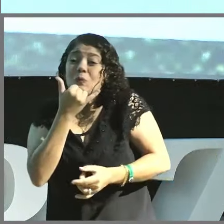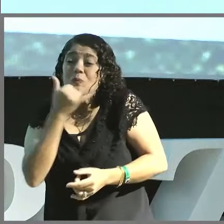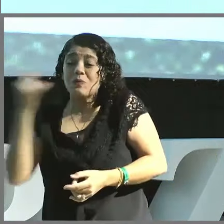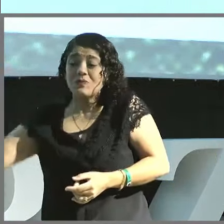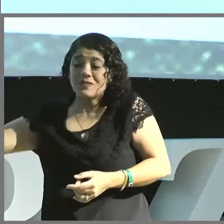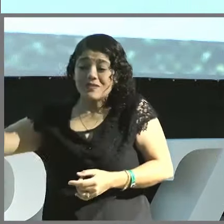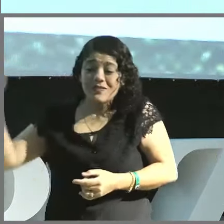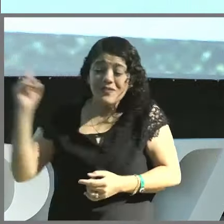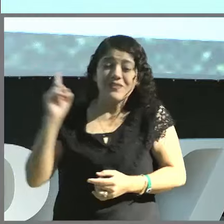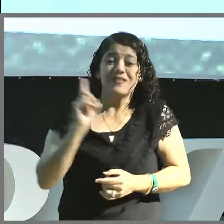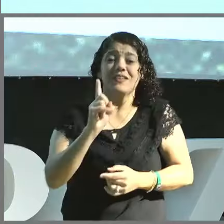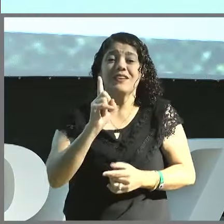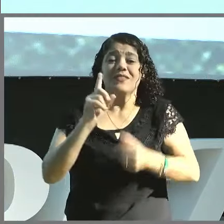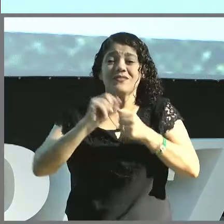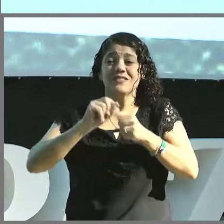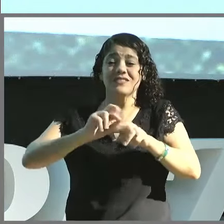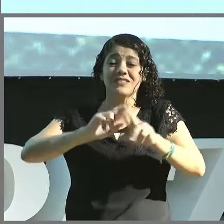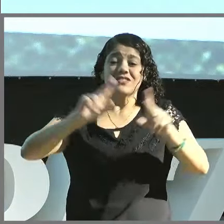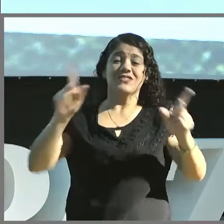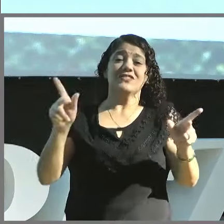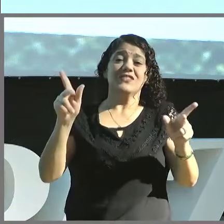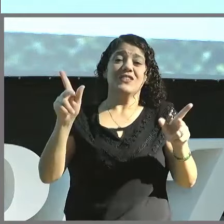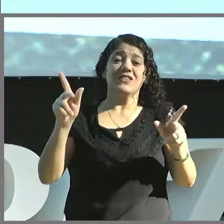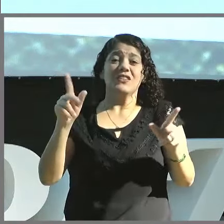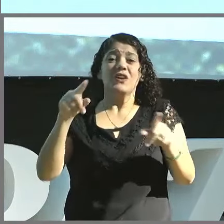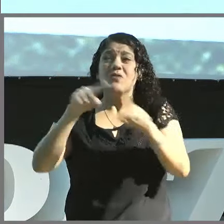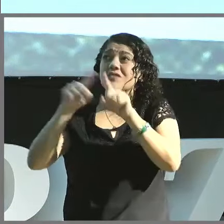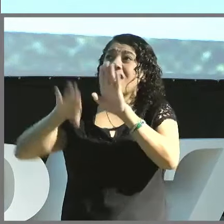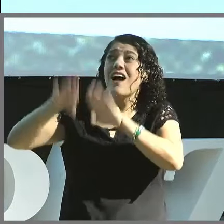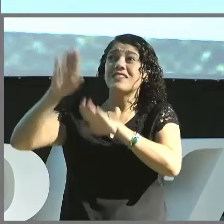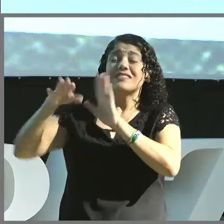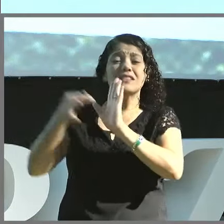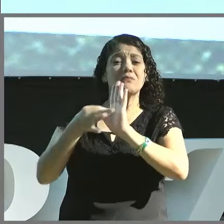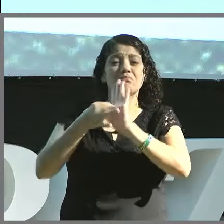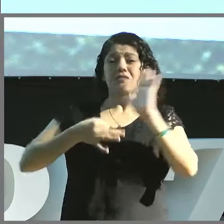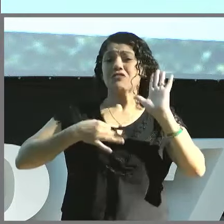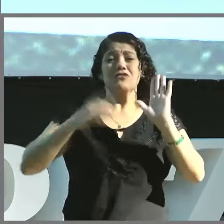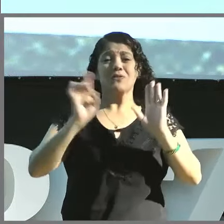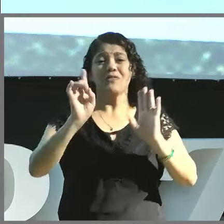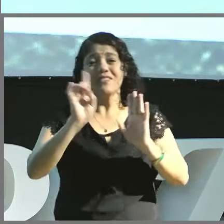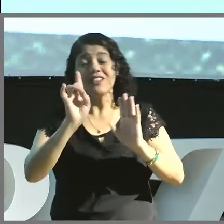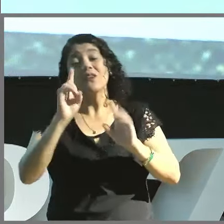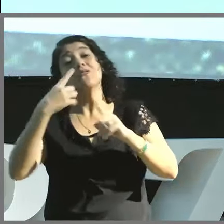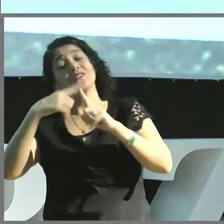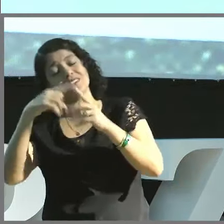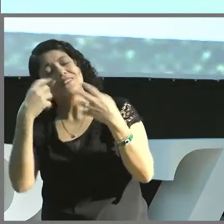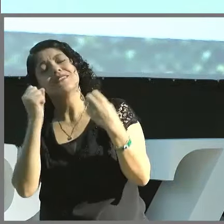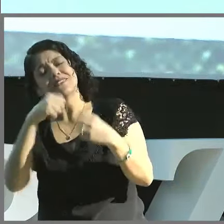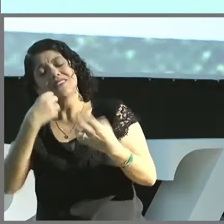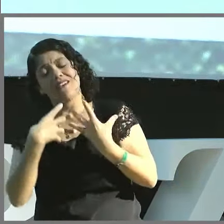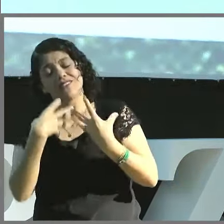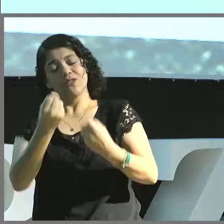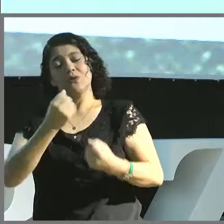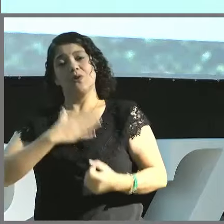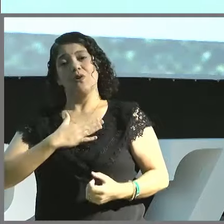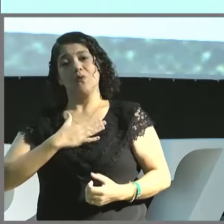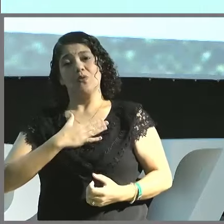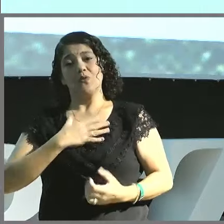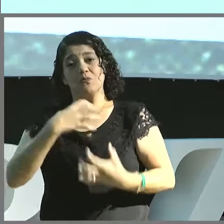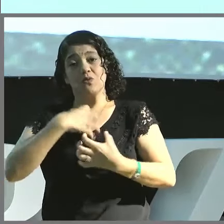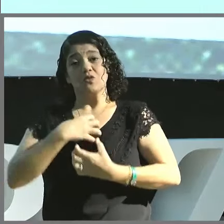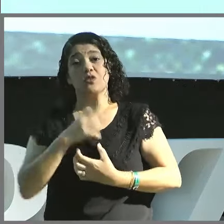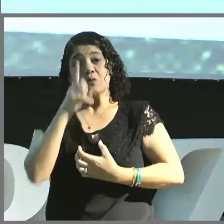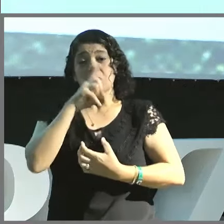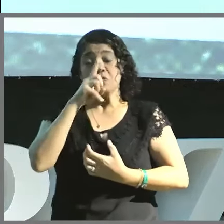tuas virtudes, trêmulo de medo, e tu não me censuraste o atrevimento, o compassivo, estendeste